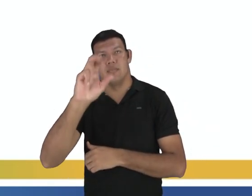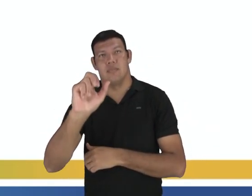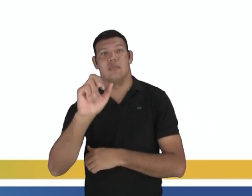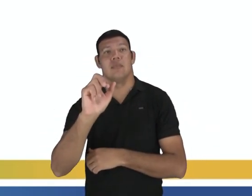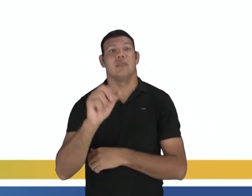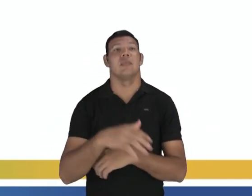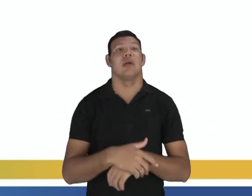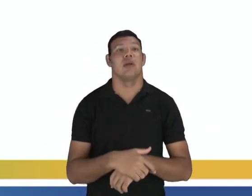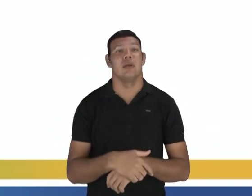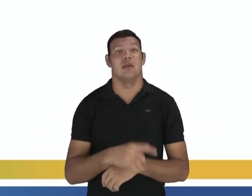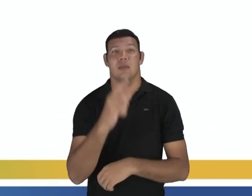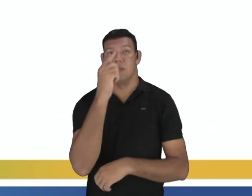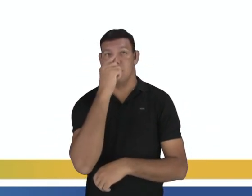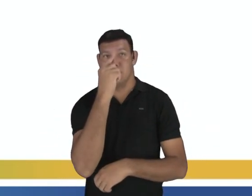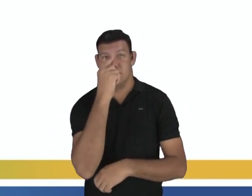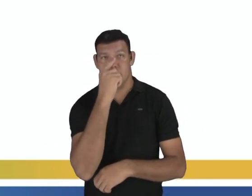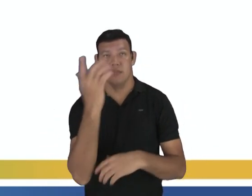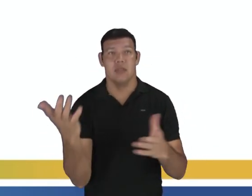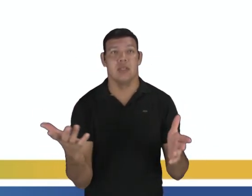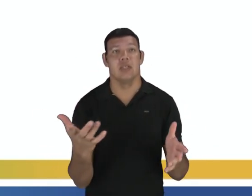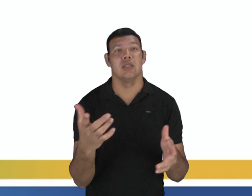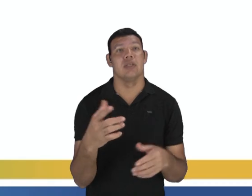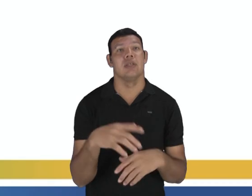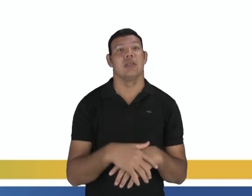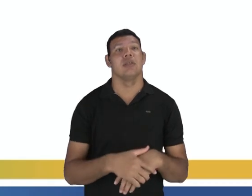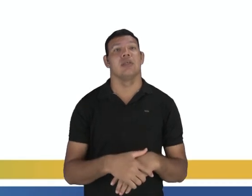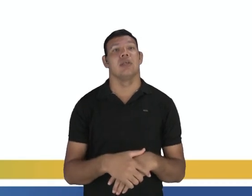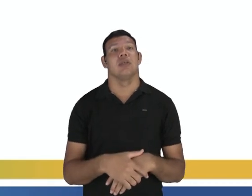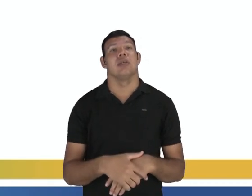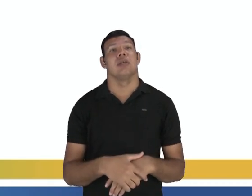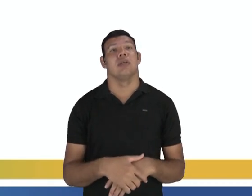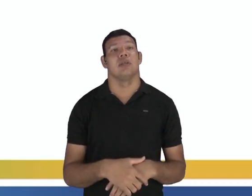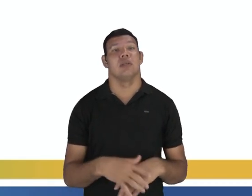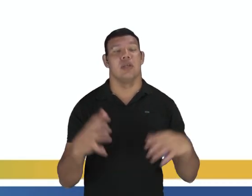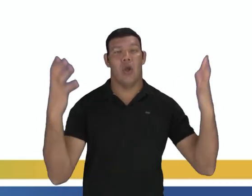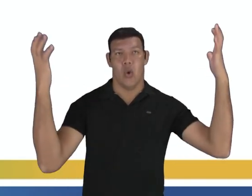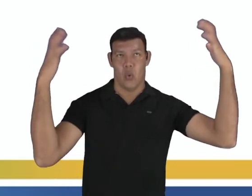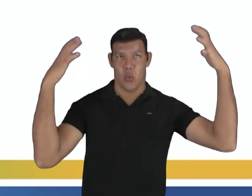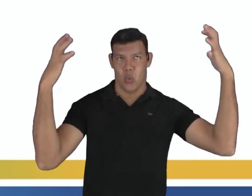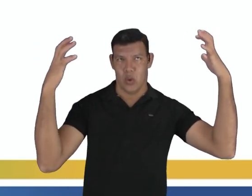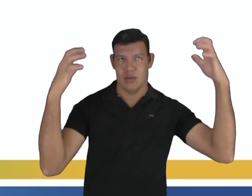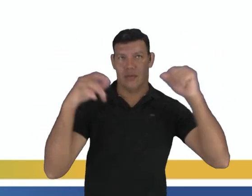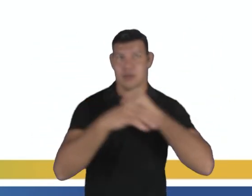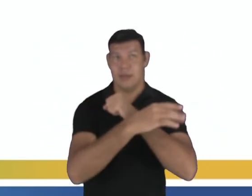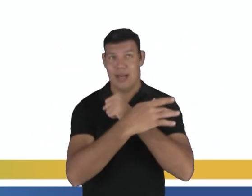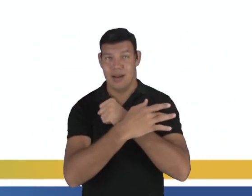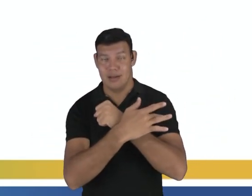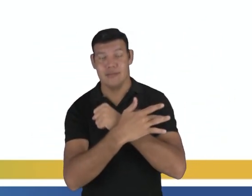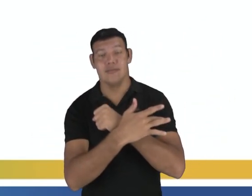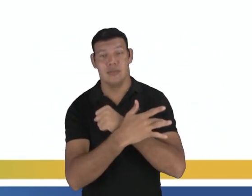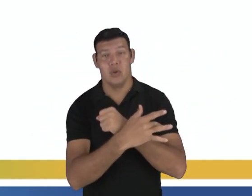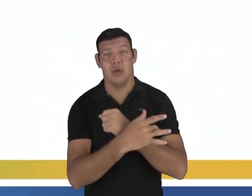em gesso macio e sujeito à erosão. Então, a chuva, né, ocasiona